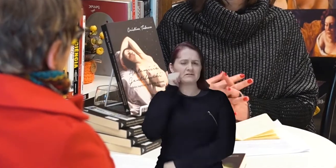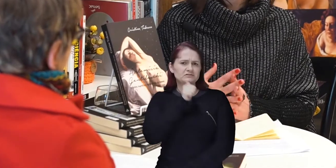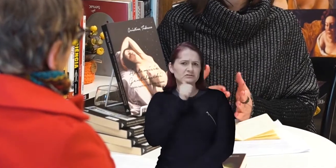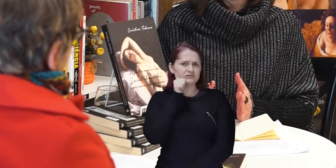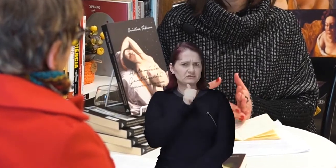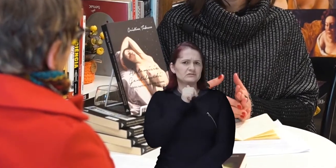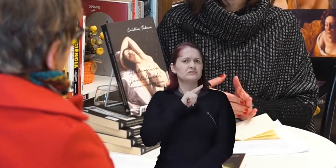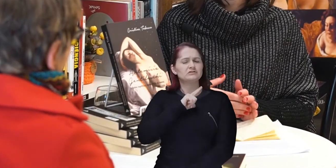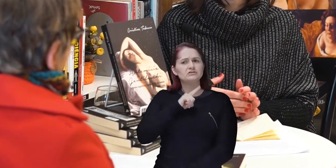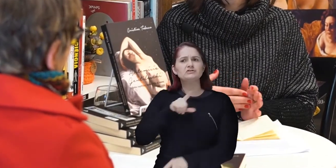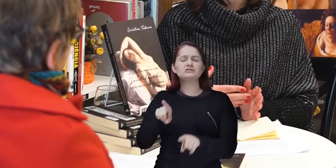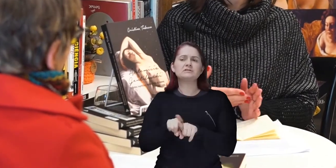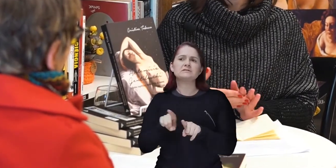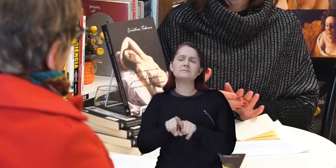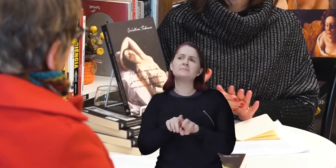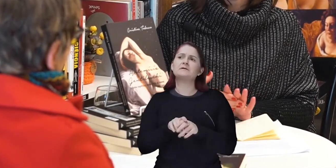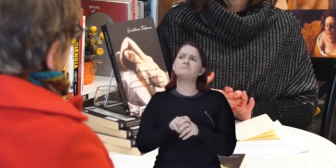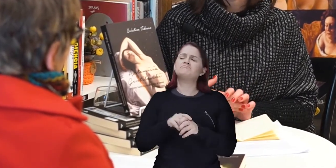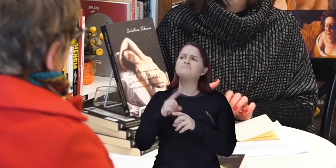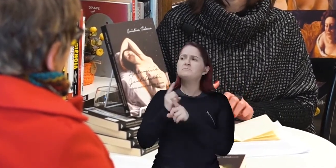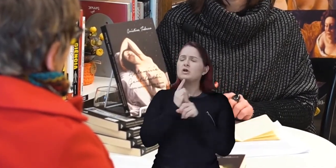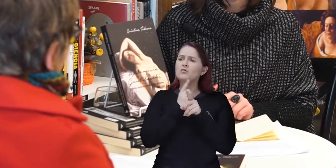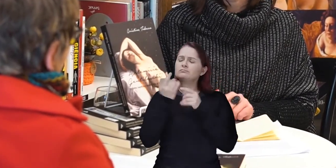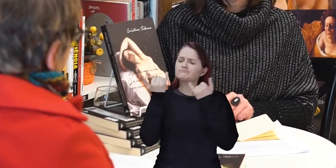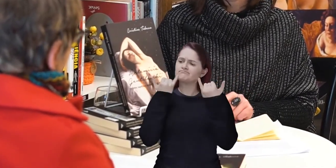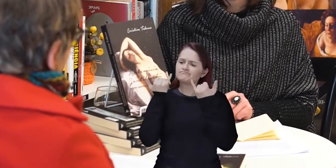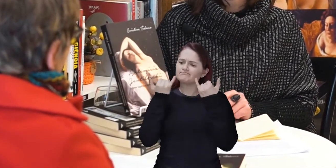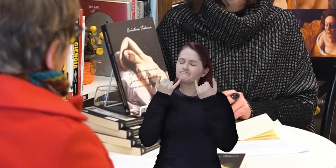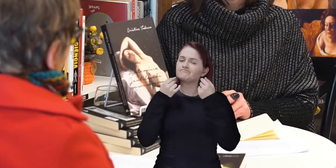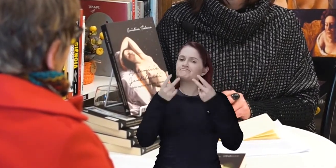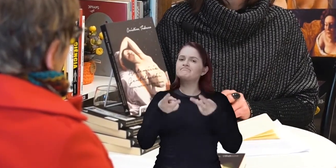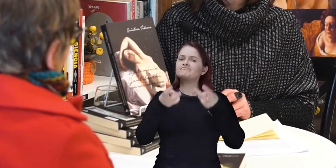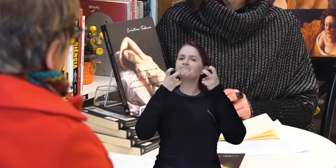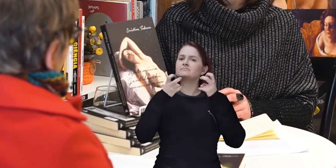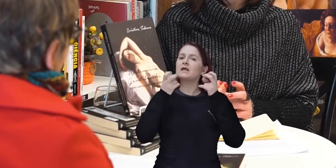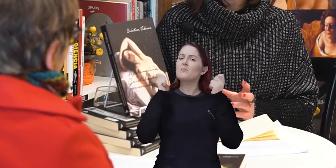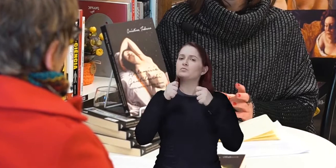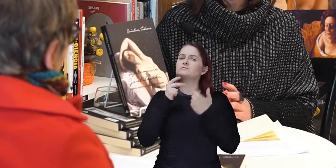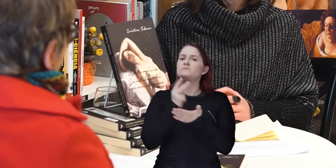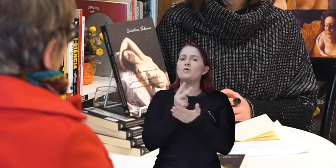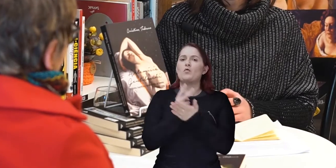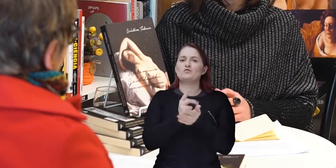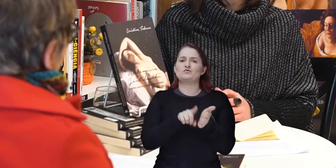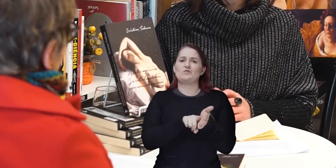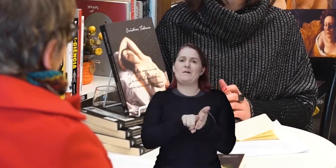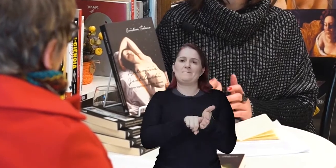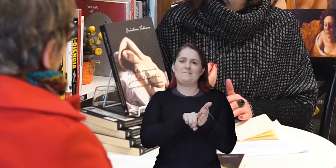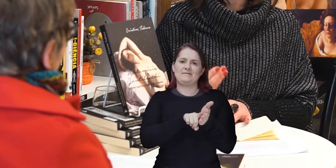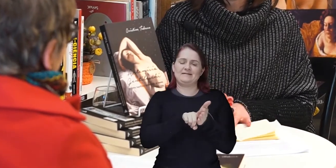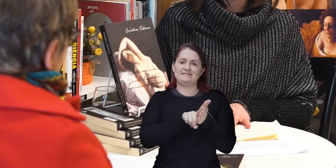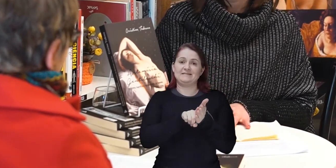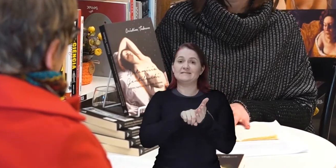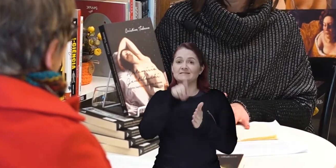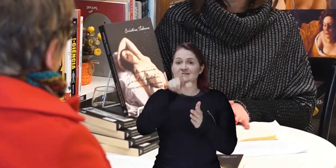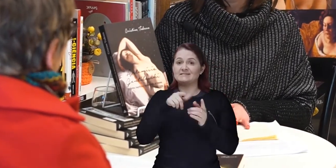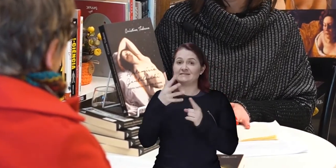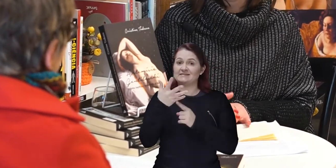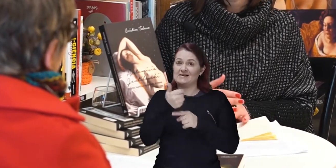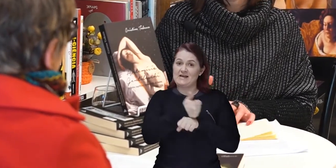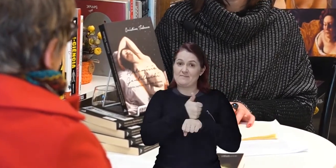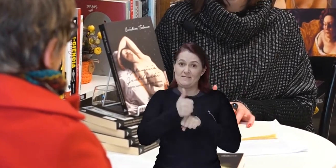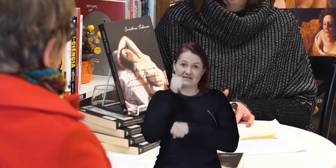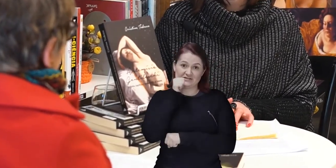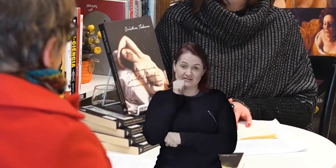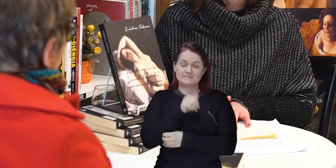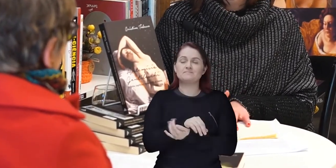na bibliografia, em alguns artigos científicos mais recentes. Então eu me dei conta de que eu poderia continuar a minha pesquisa